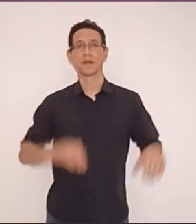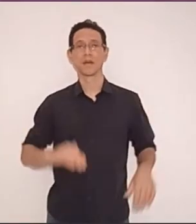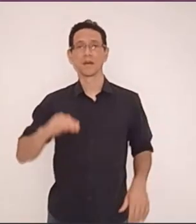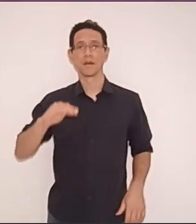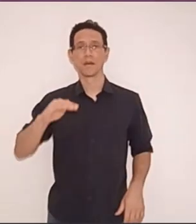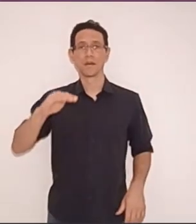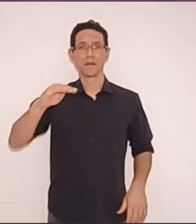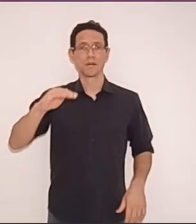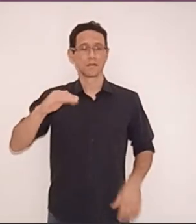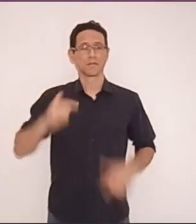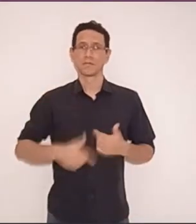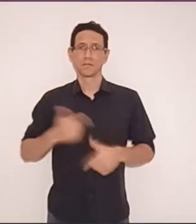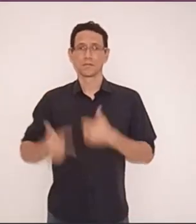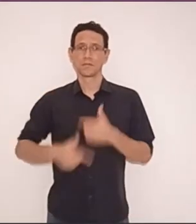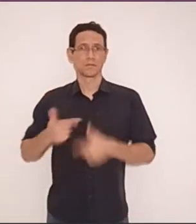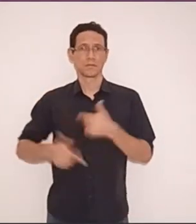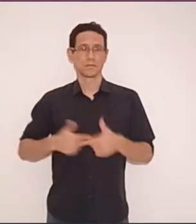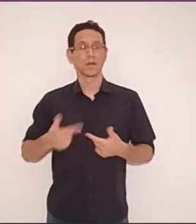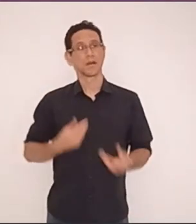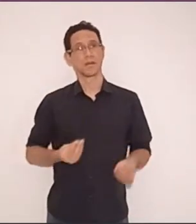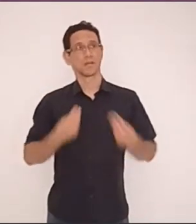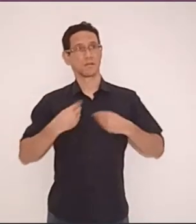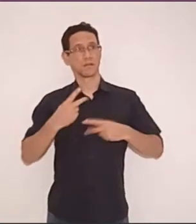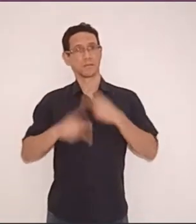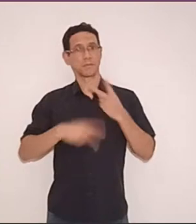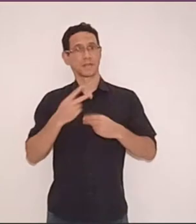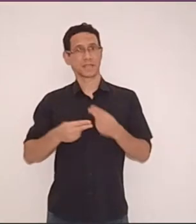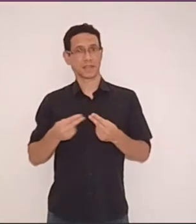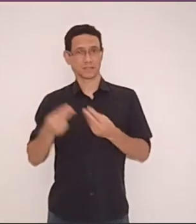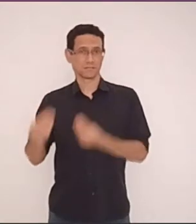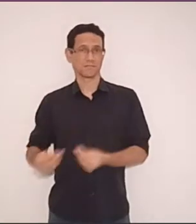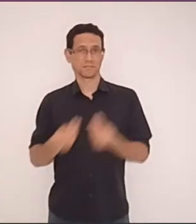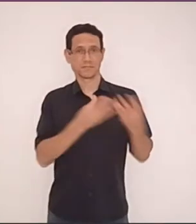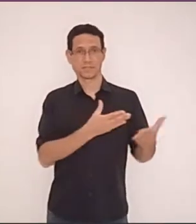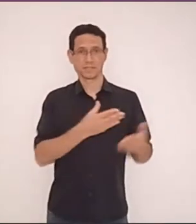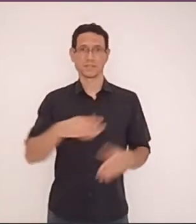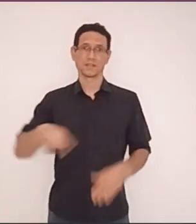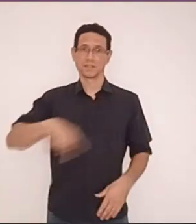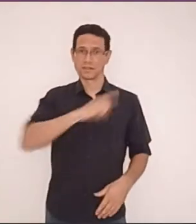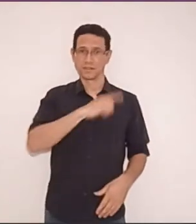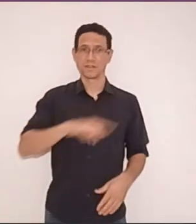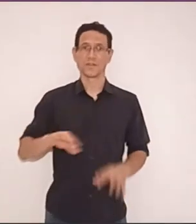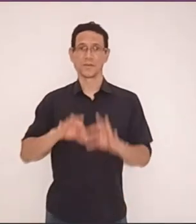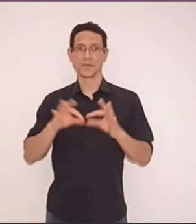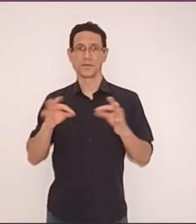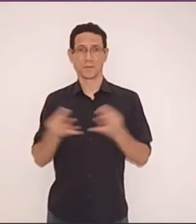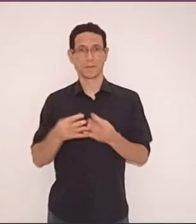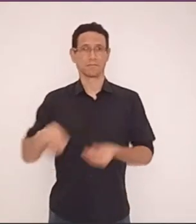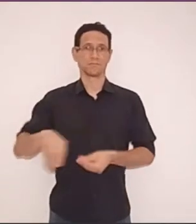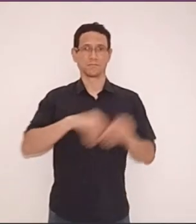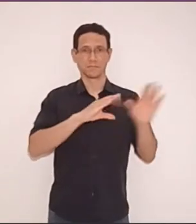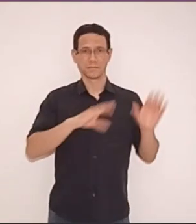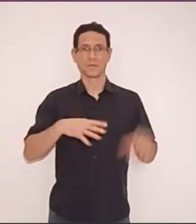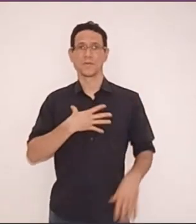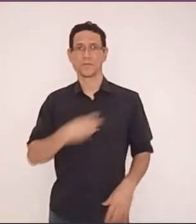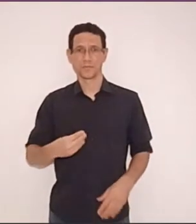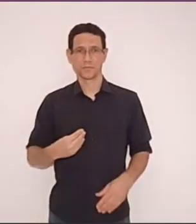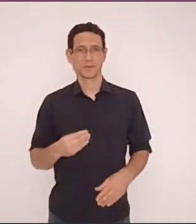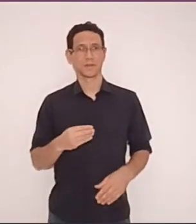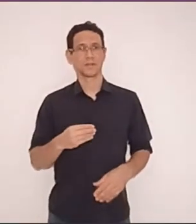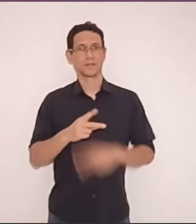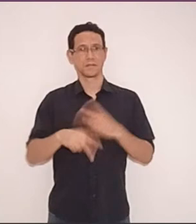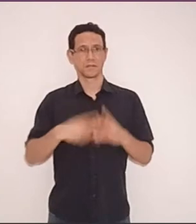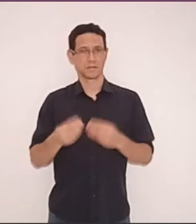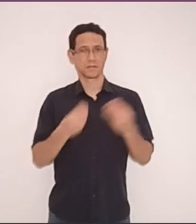praticamente presenteada pelo filho da patroa e vai passando anos 11 anos né é